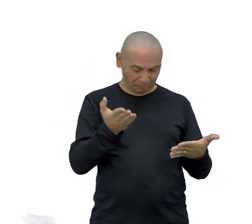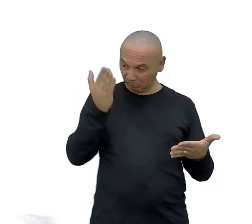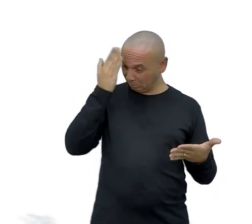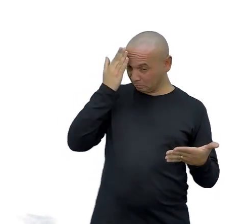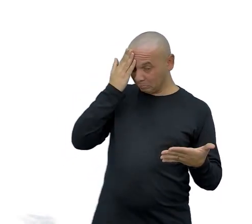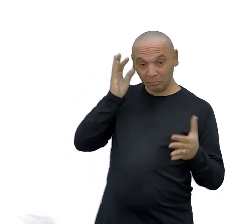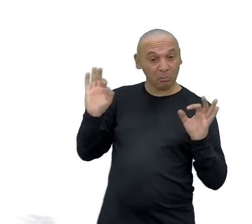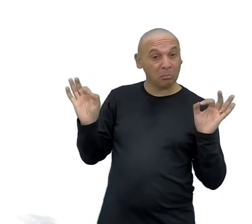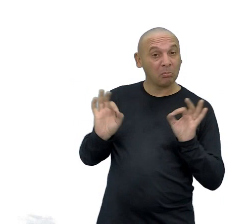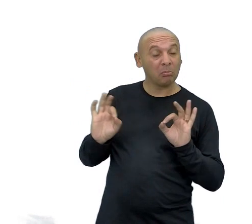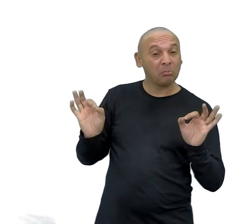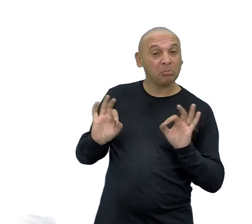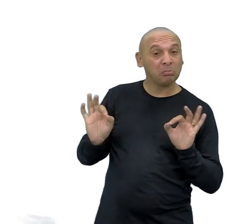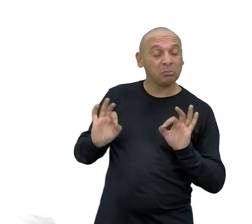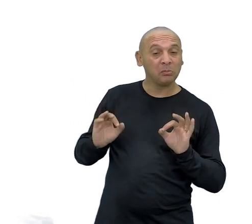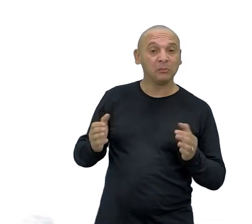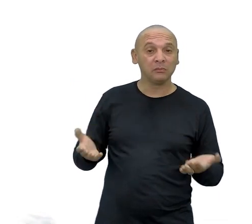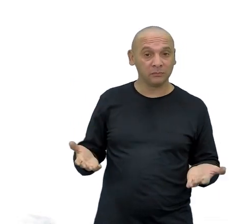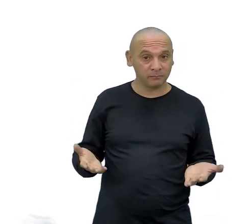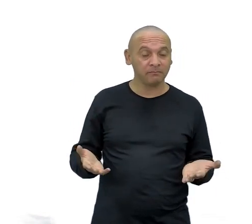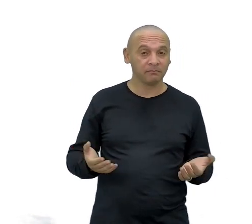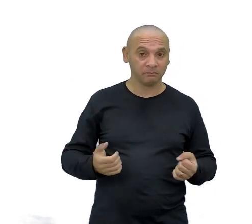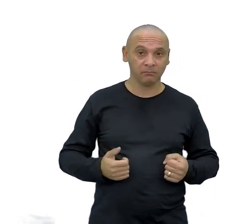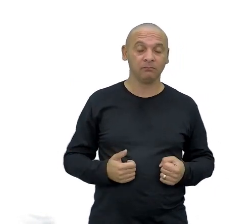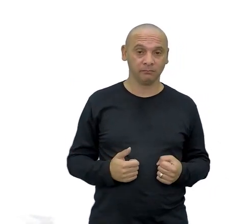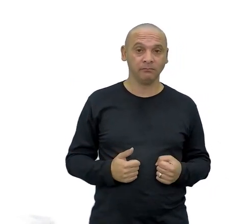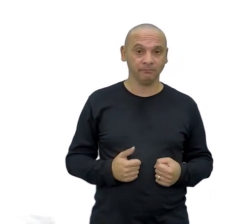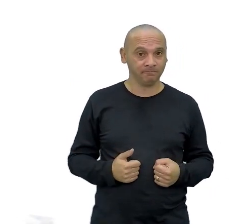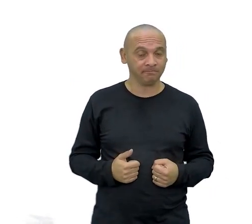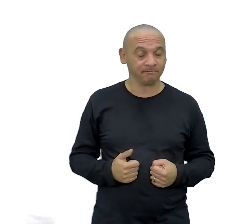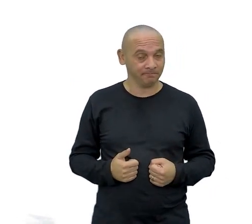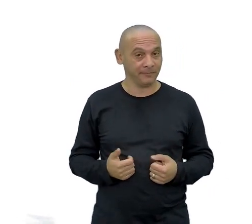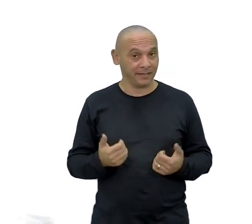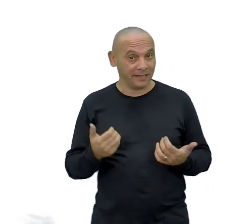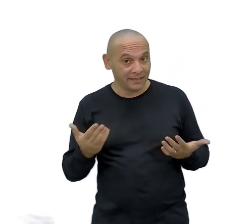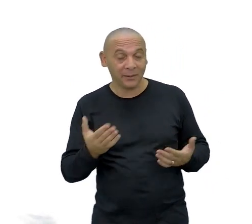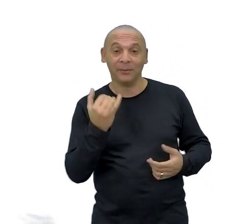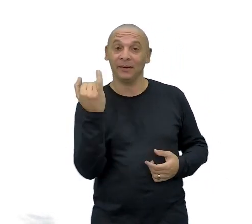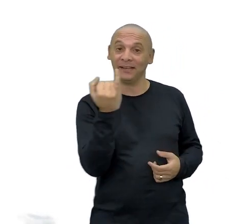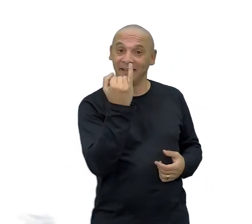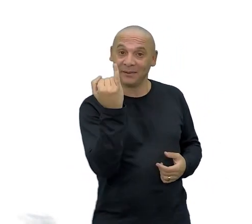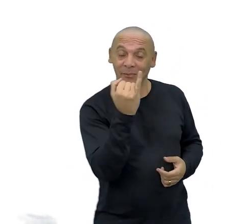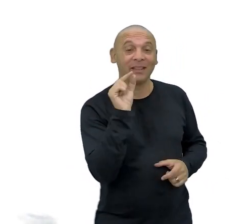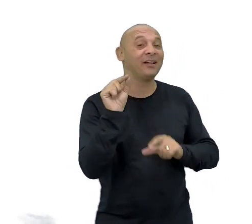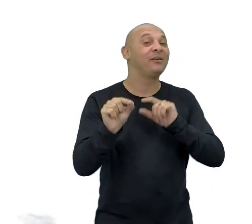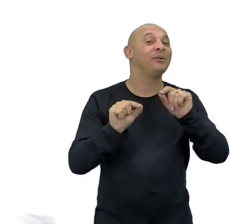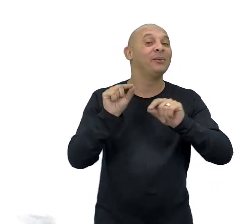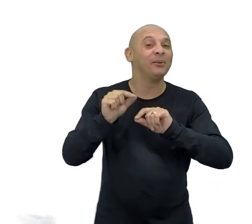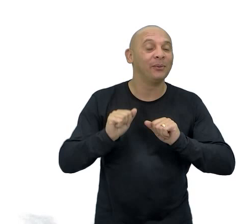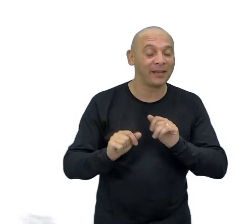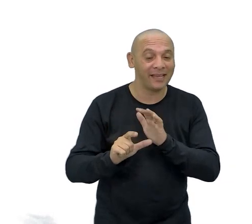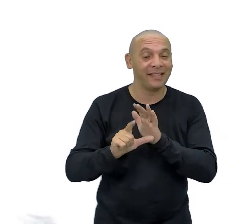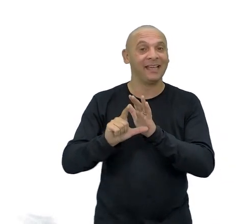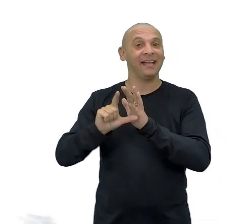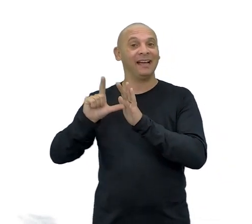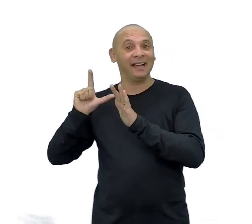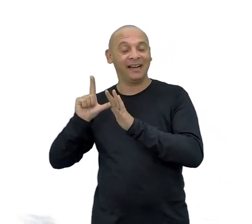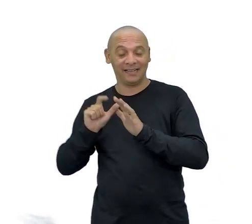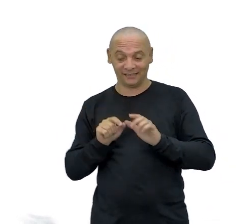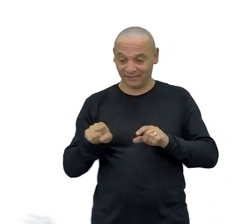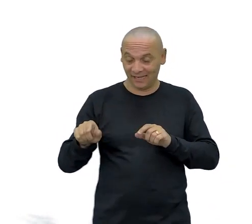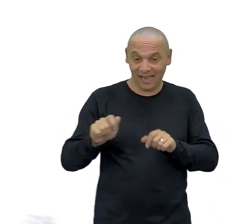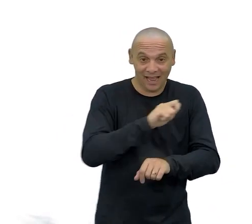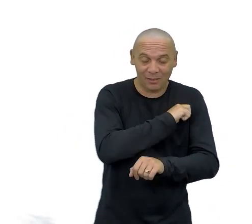não vai compreender, ela não vai assimilar nada do que foi proposto para ela. Então, é sempre muito importante essa verificação junto ao